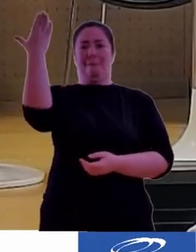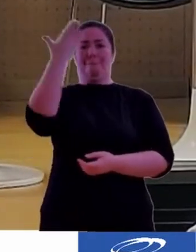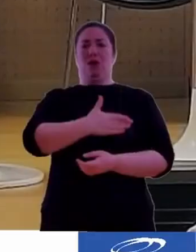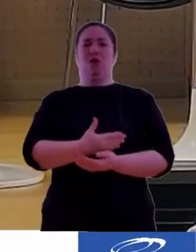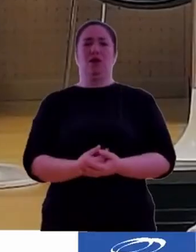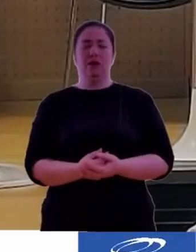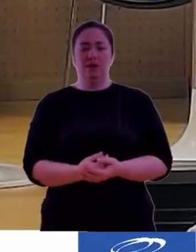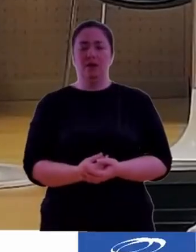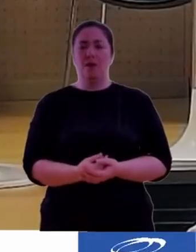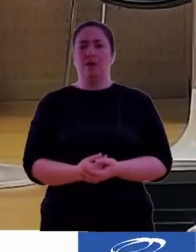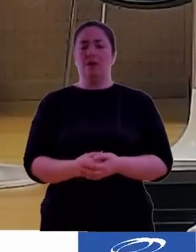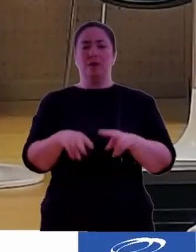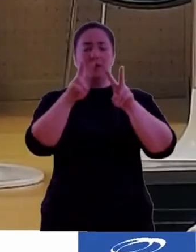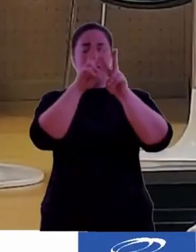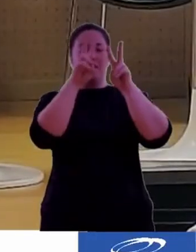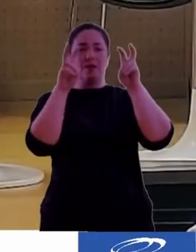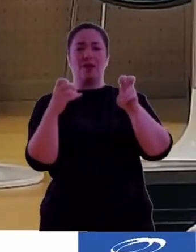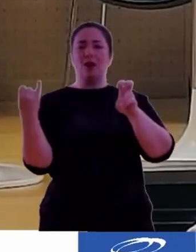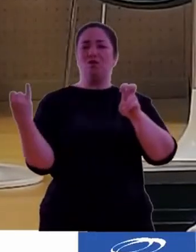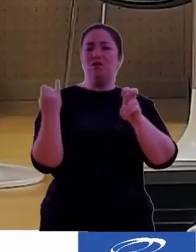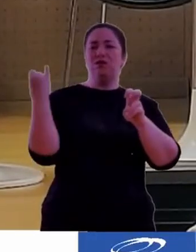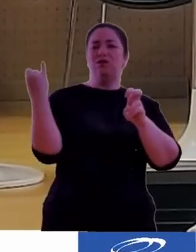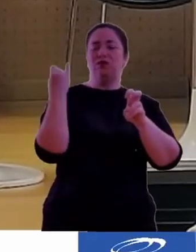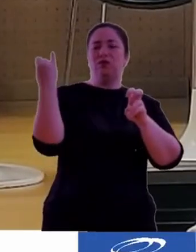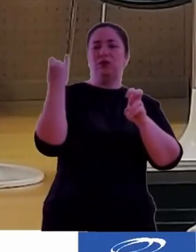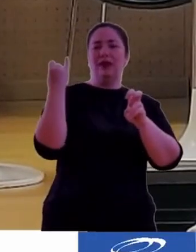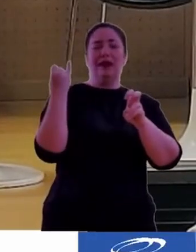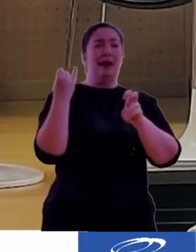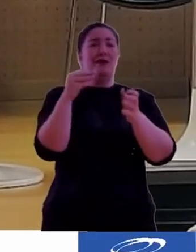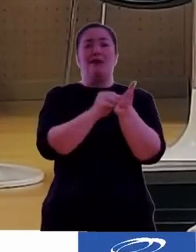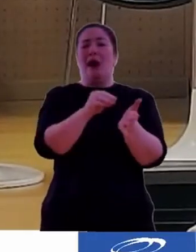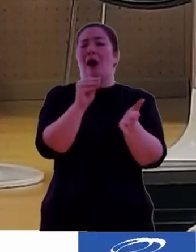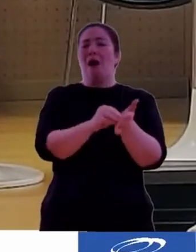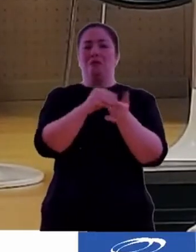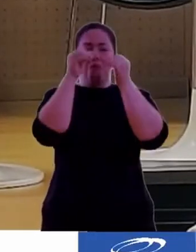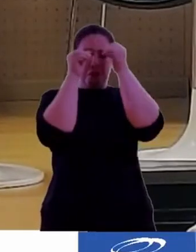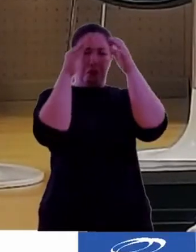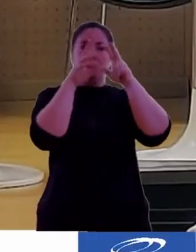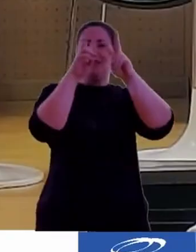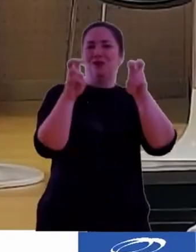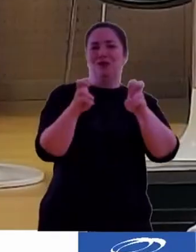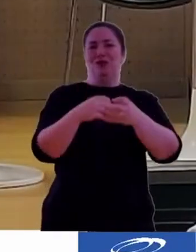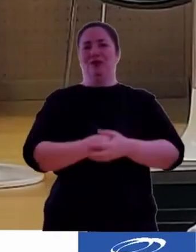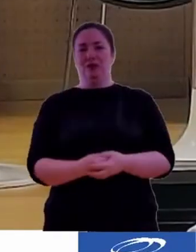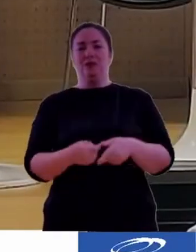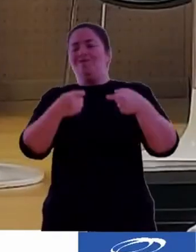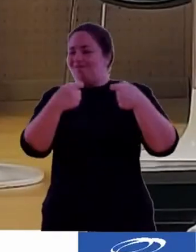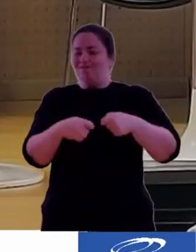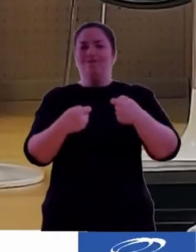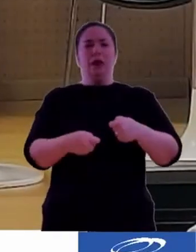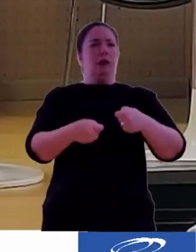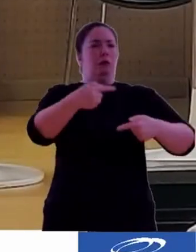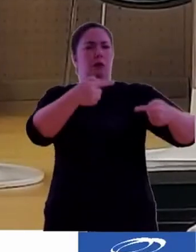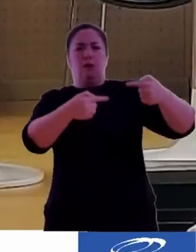relevante. Existem muitas lacunas de conhecimento nesse assunto, então a gente precisa realmente discutir,